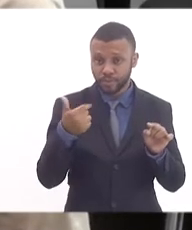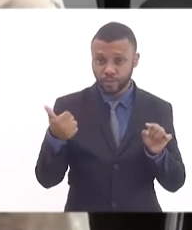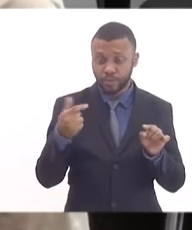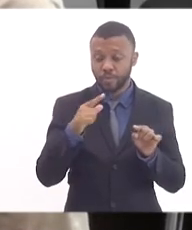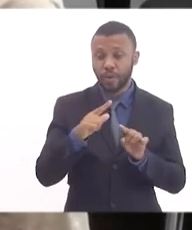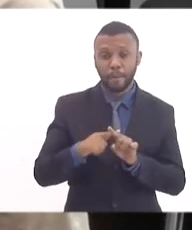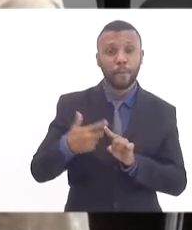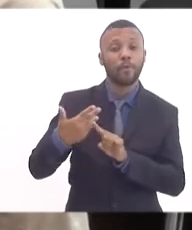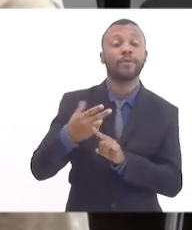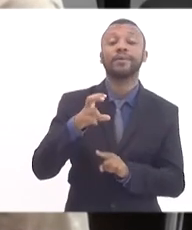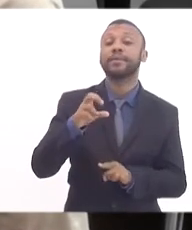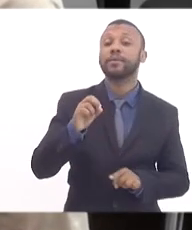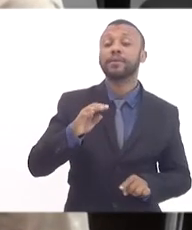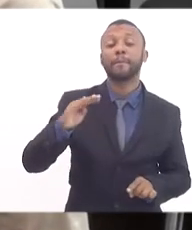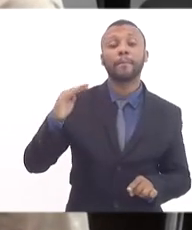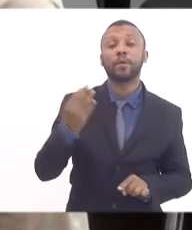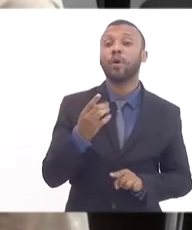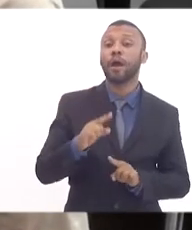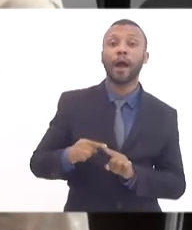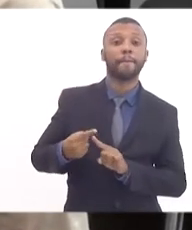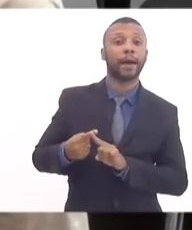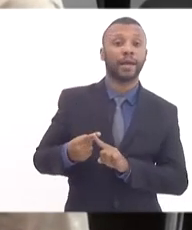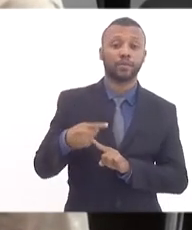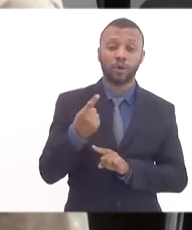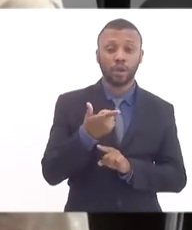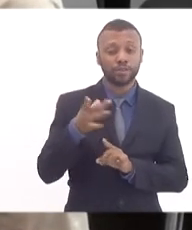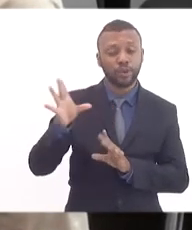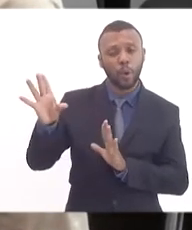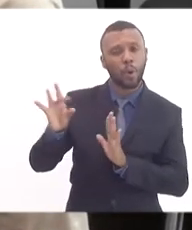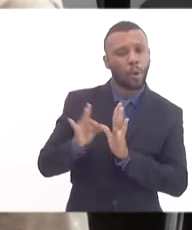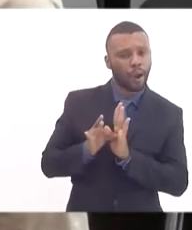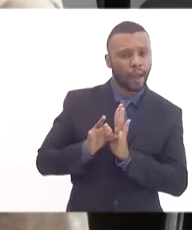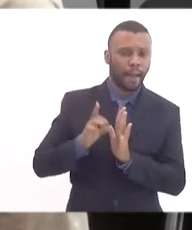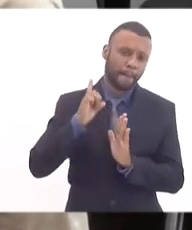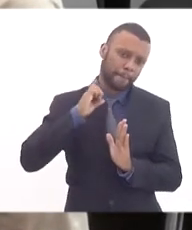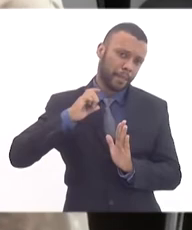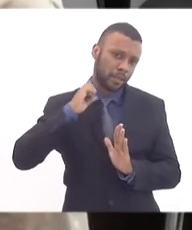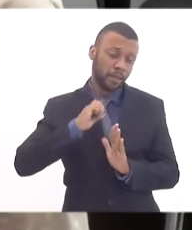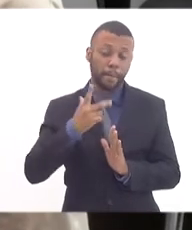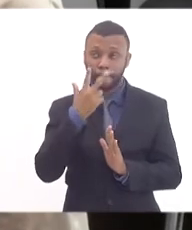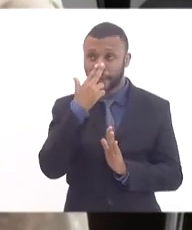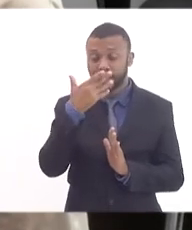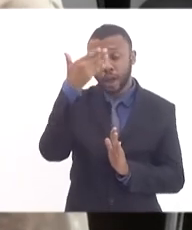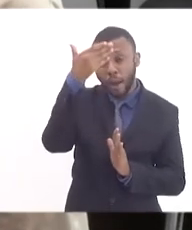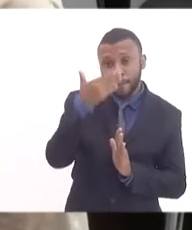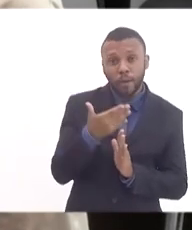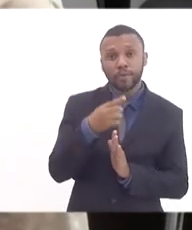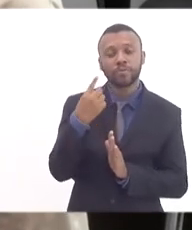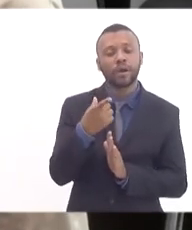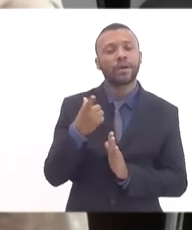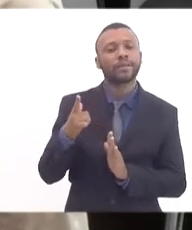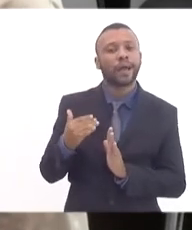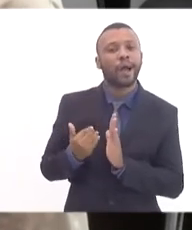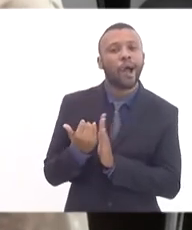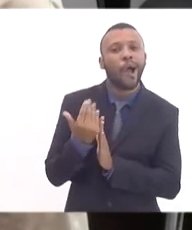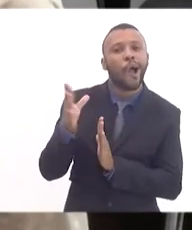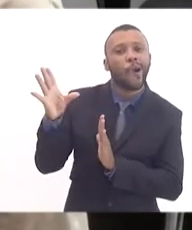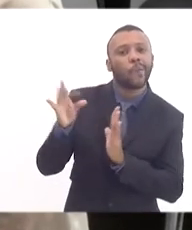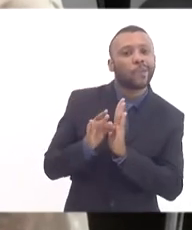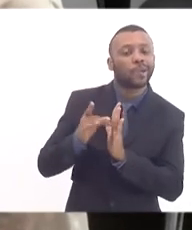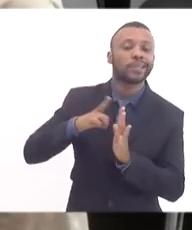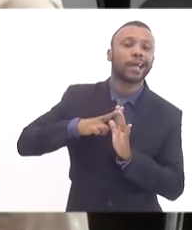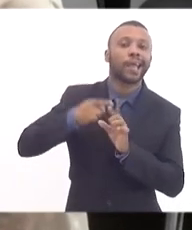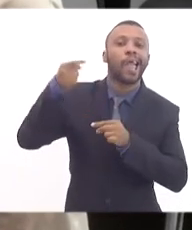foi para 50 bilhões de reais a mais Então a gente ficou lá Minas Gerais pelo menos é um indício de que a gente está copiando quem tá com